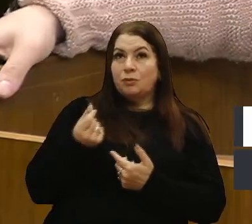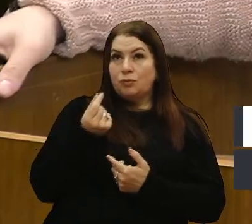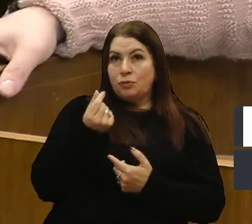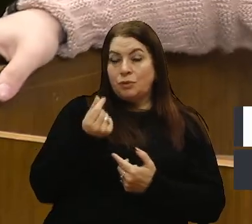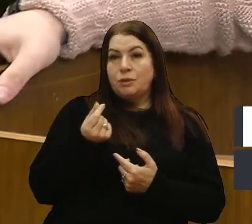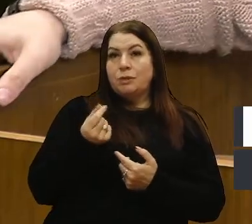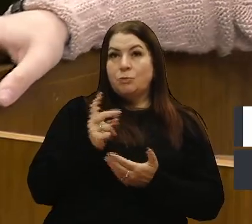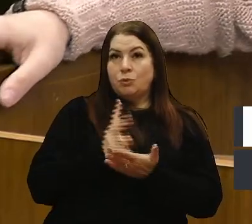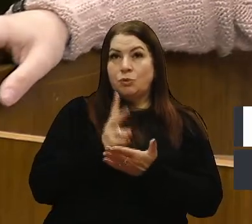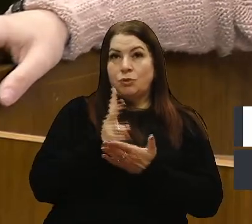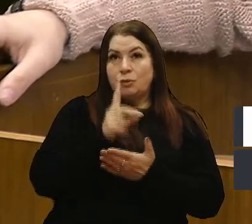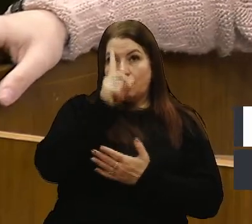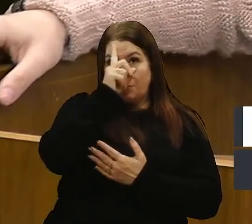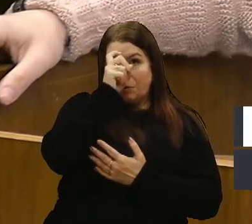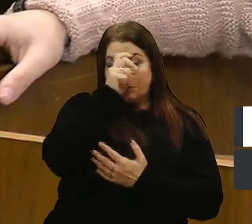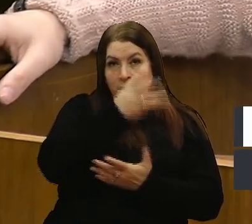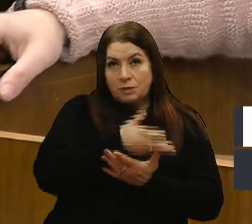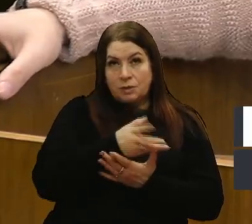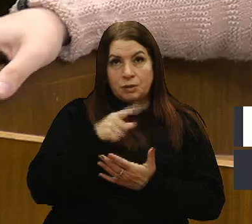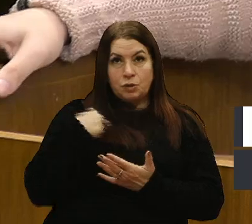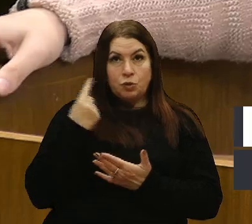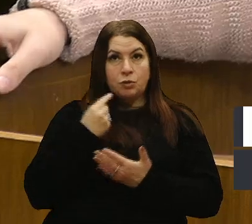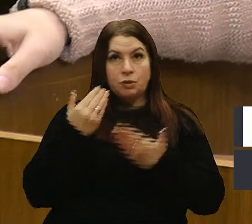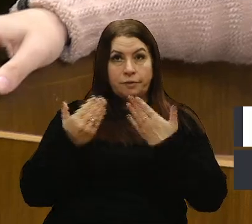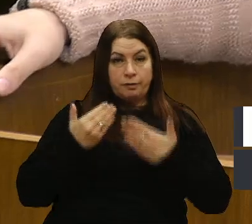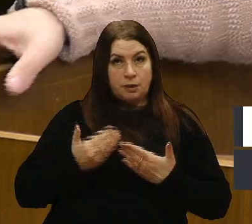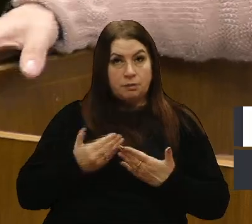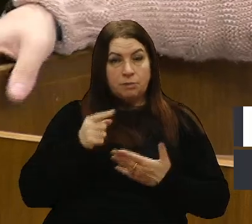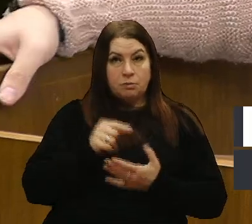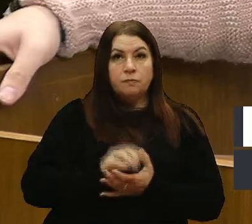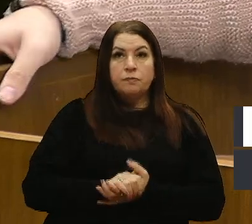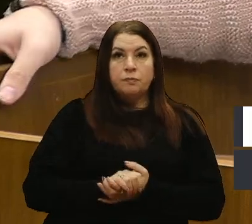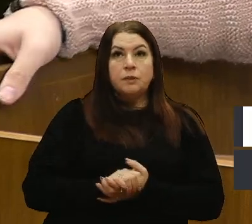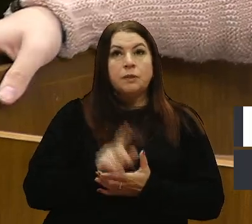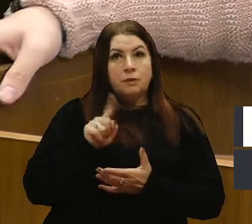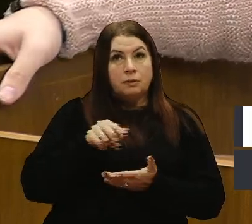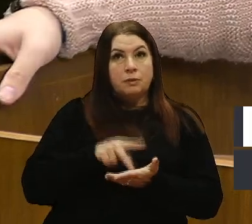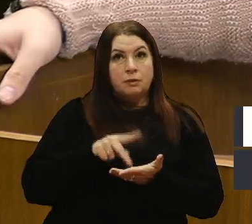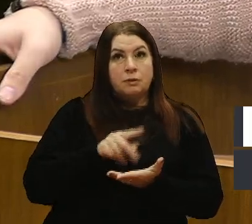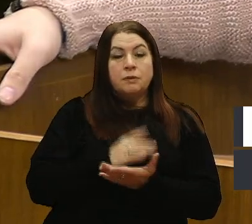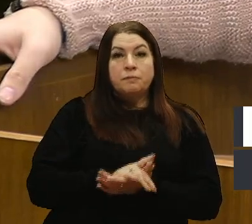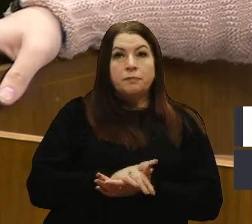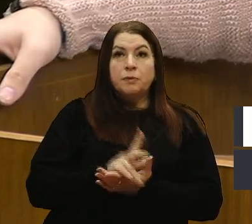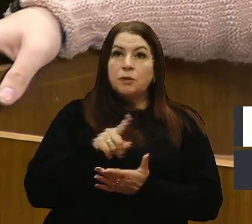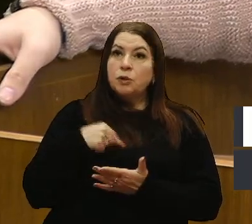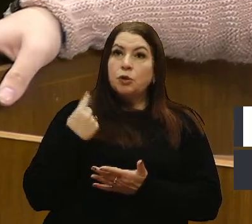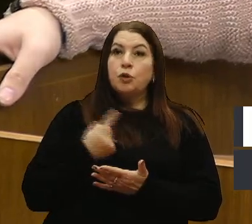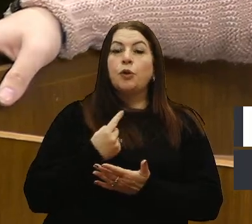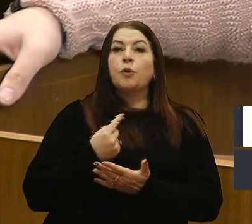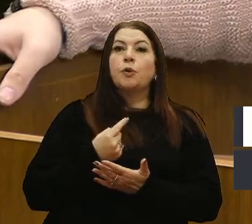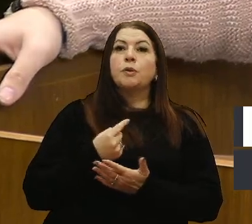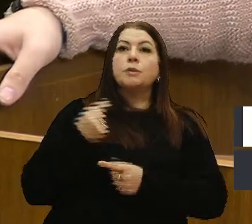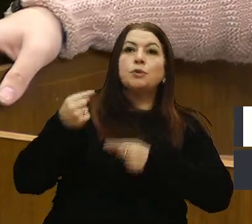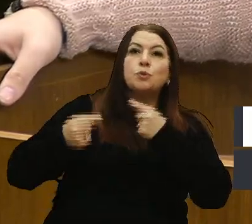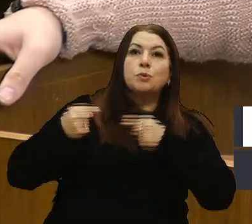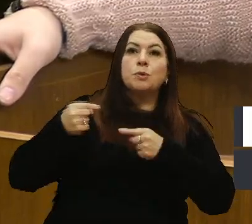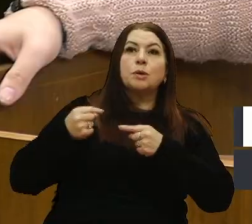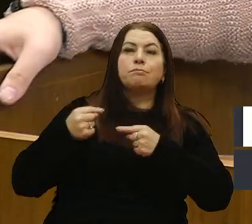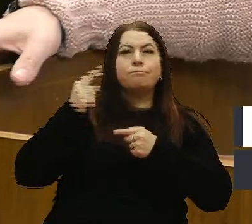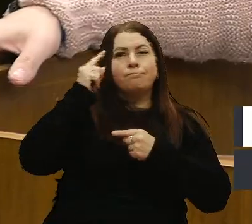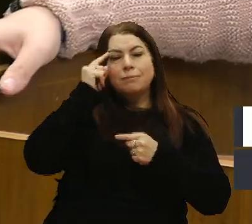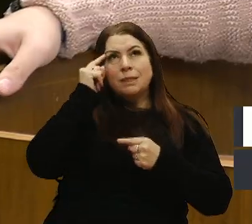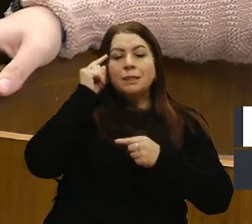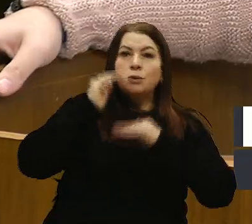dinheiro para manter um hospital, e nós avaliamos que isso é verdade. Então, nós, na discussão, na